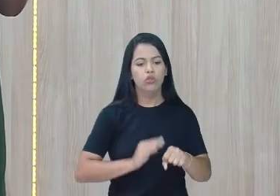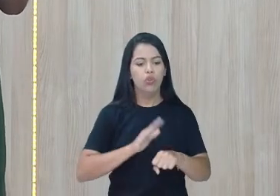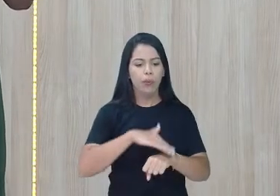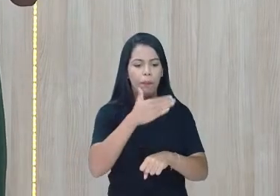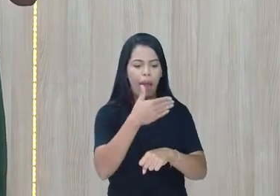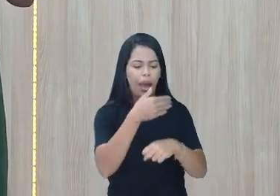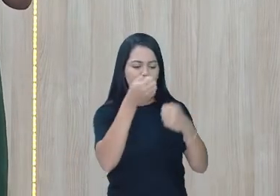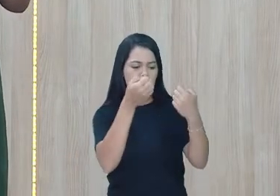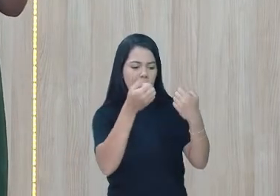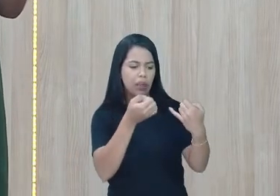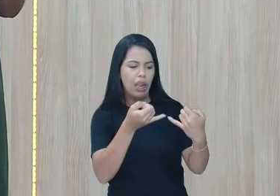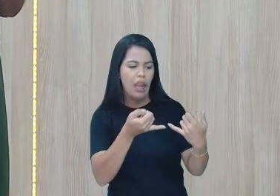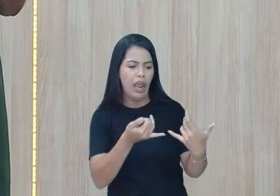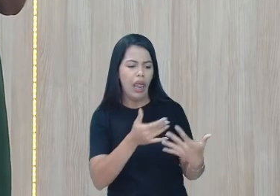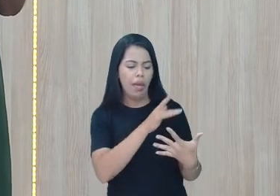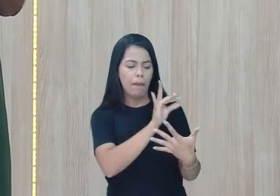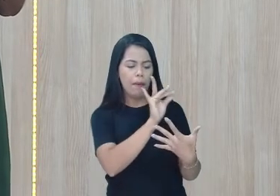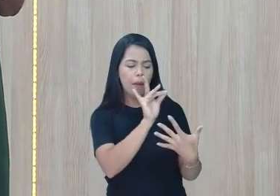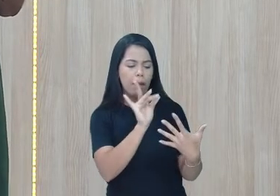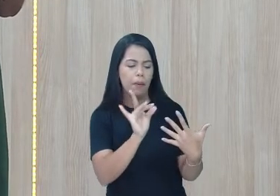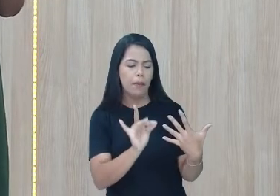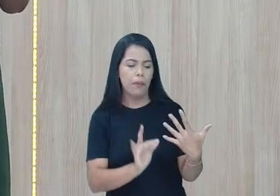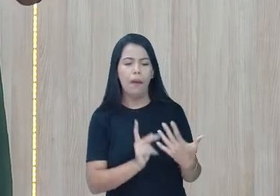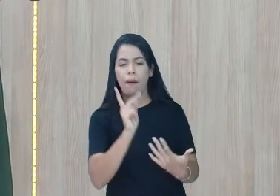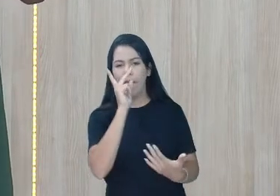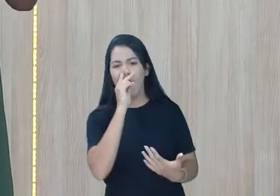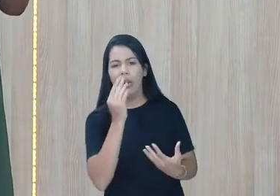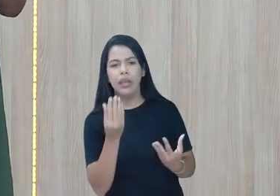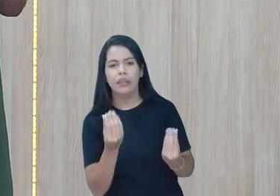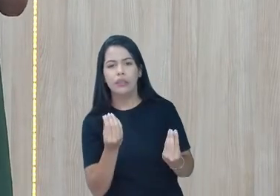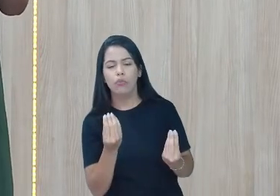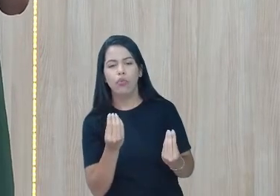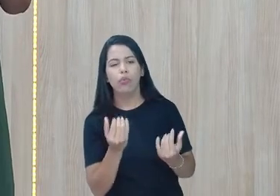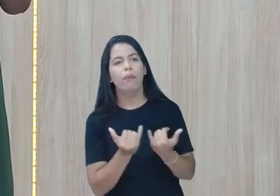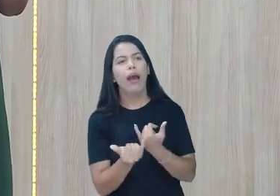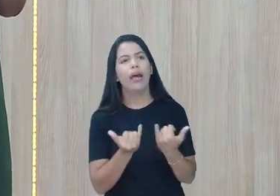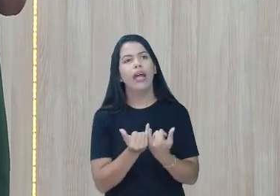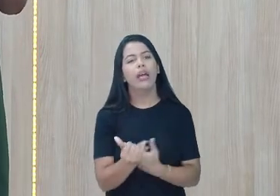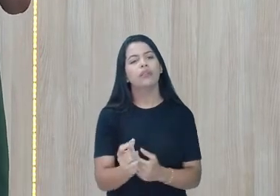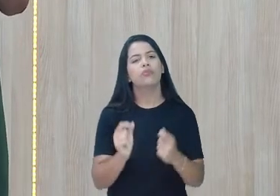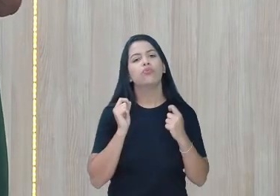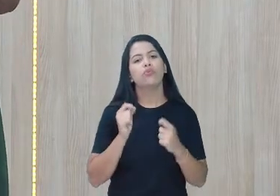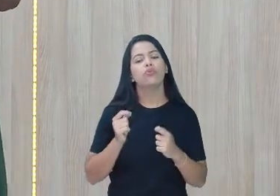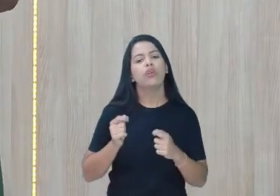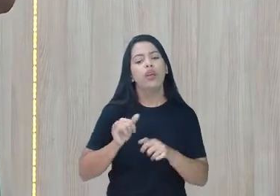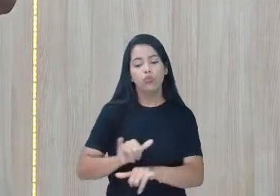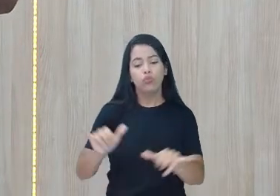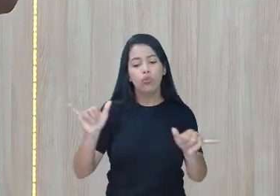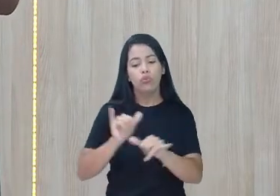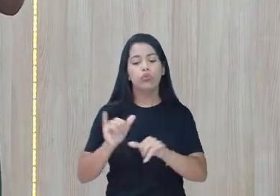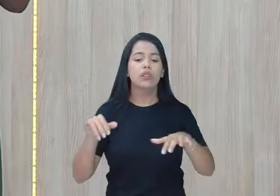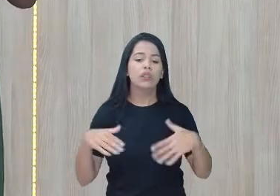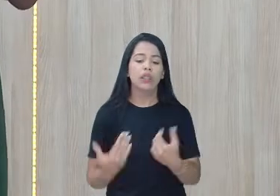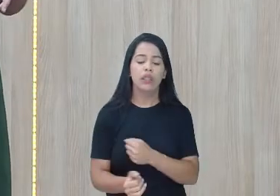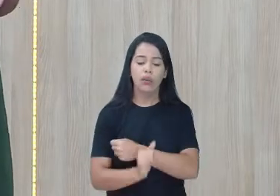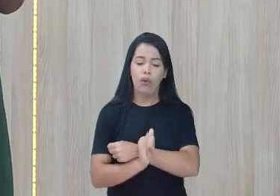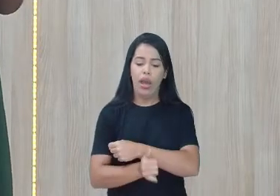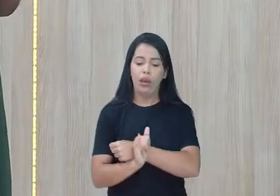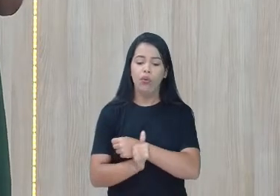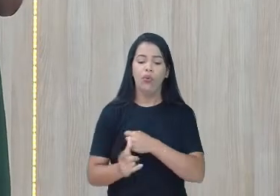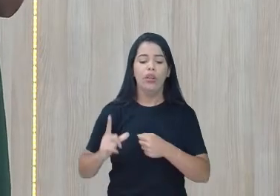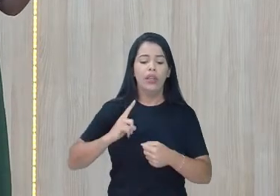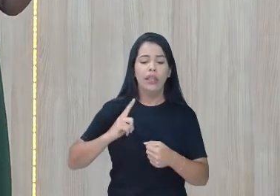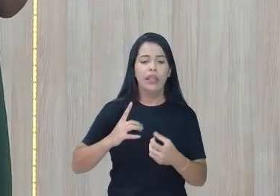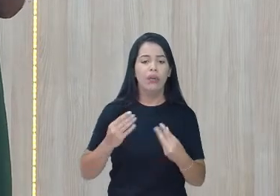descritiva que vai se assemelhar à notícia. Então, a crônica acaba sendo um gênero muito híbrido. Um gênero que